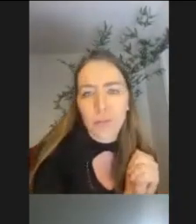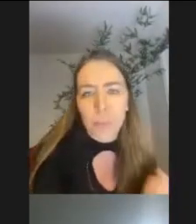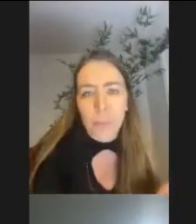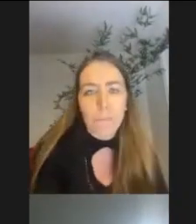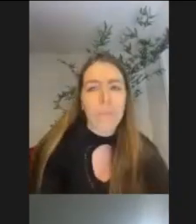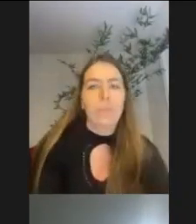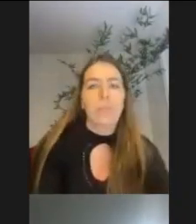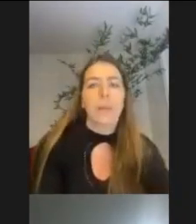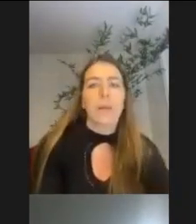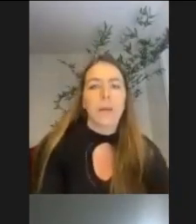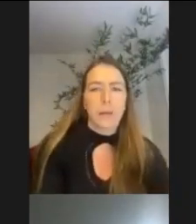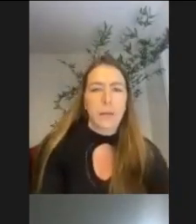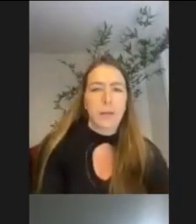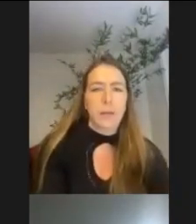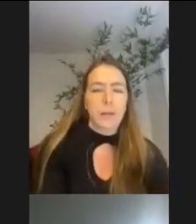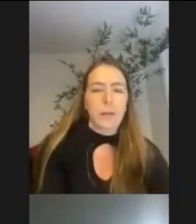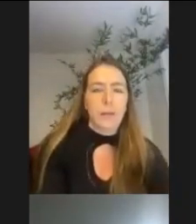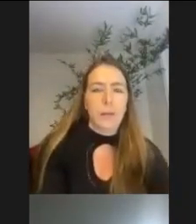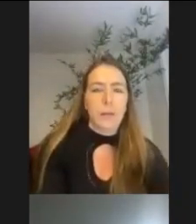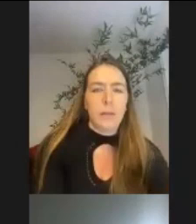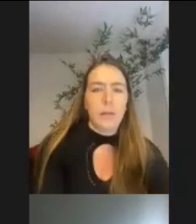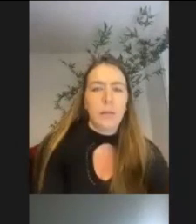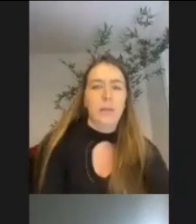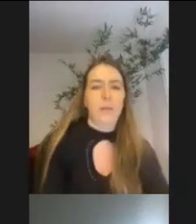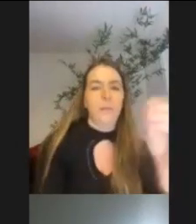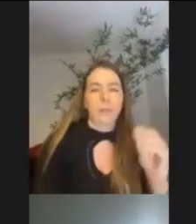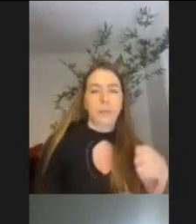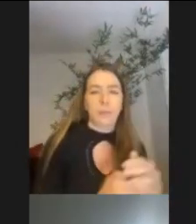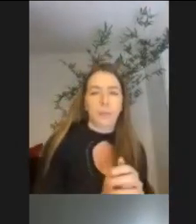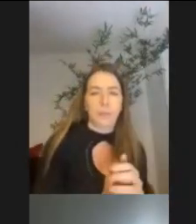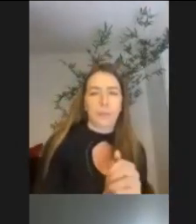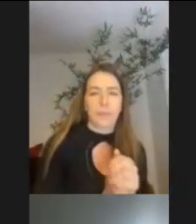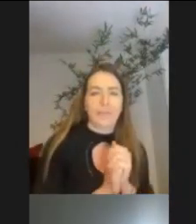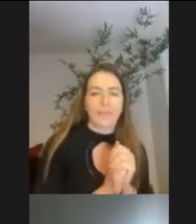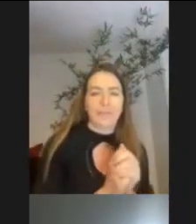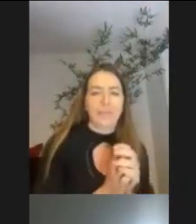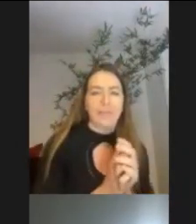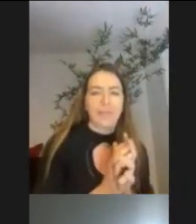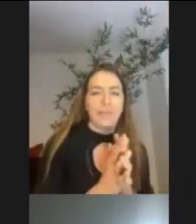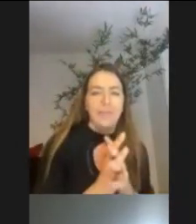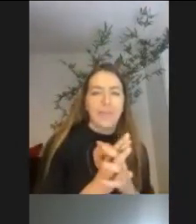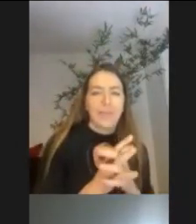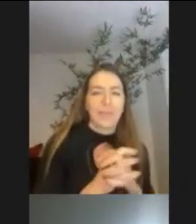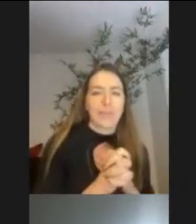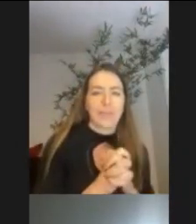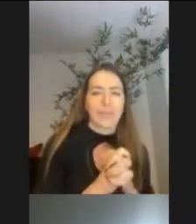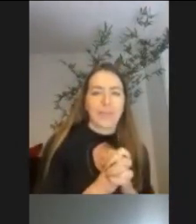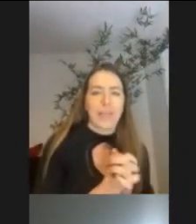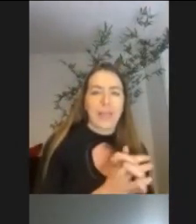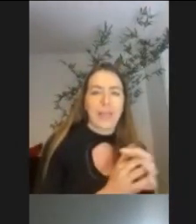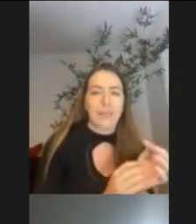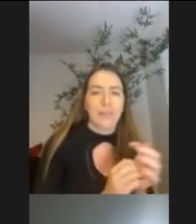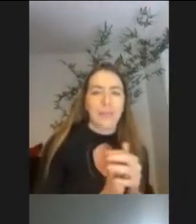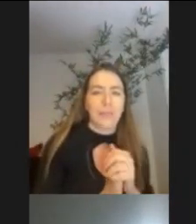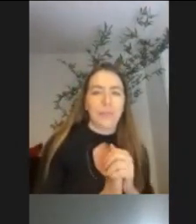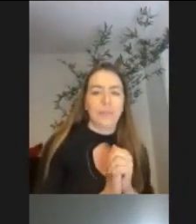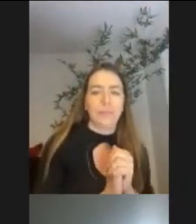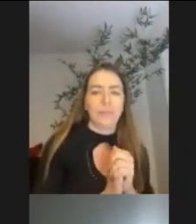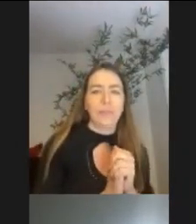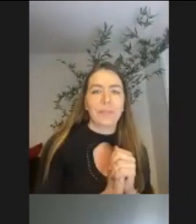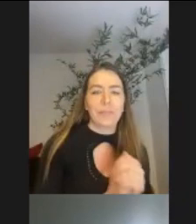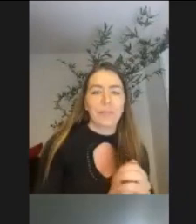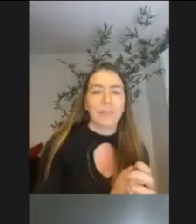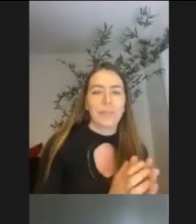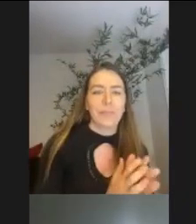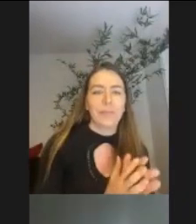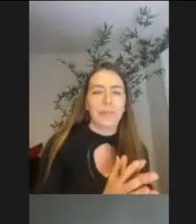alimentos. Peraí, vamos lá. Tem várias... que legal. Várias pessoas postaram no chat aqui, ó. Eu vou responder as perguntas do chat,